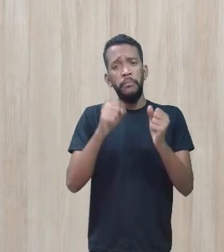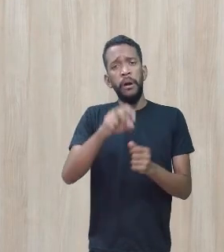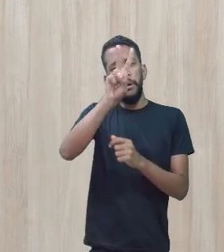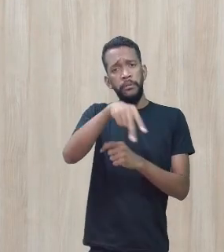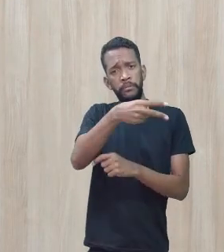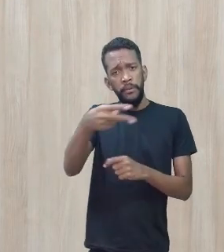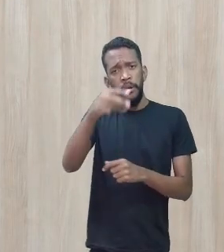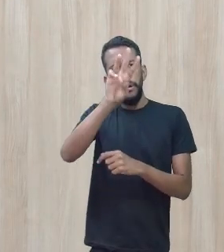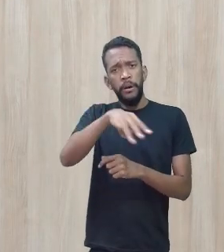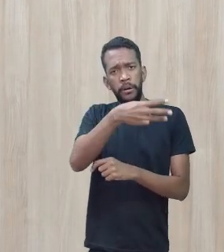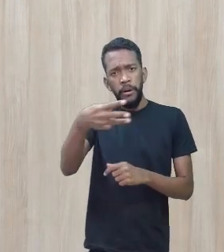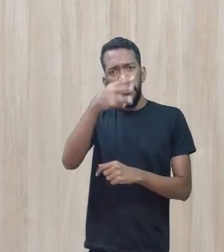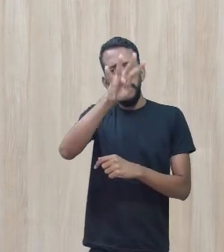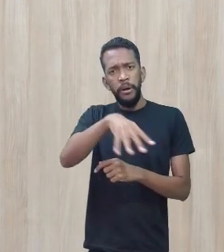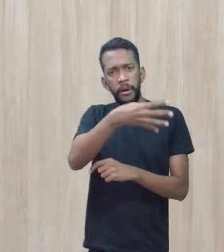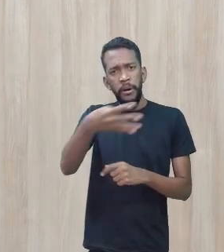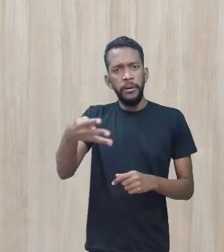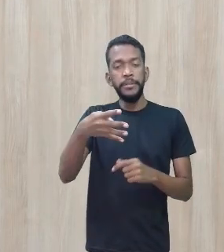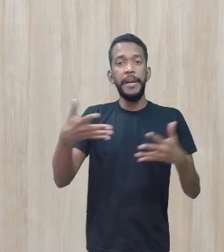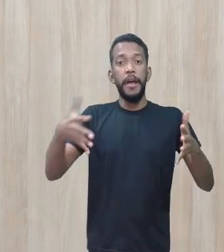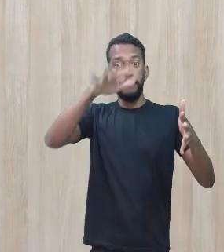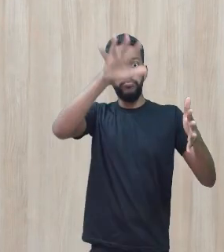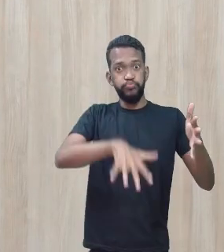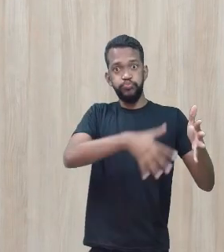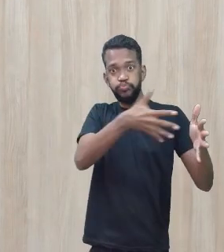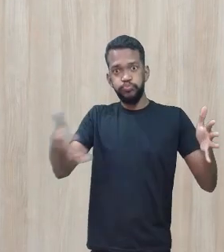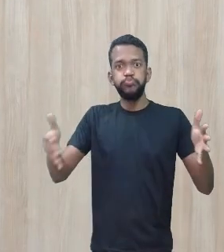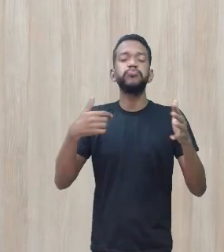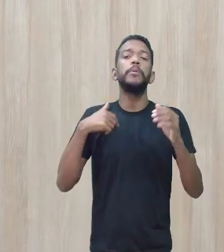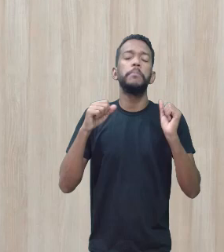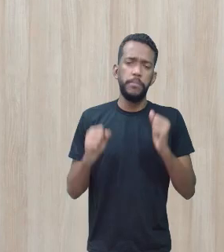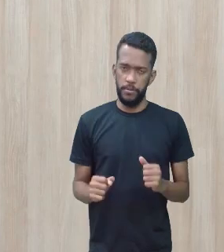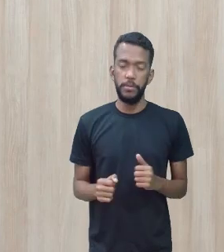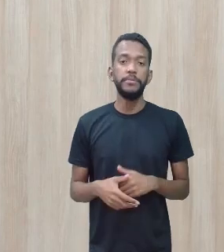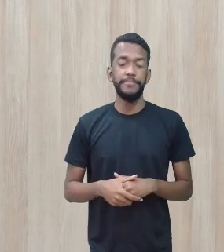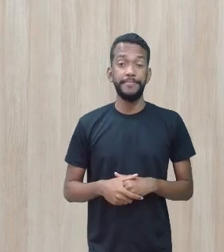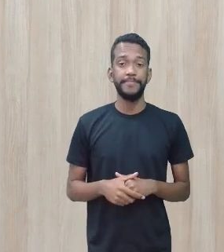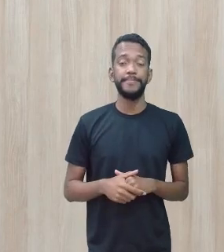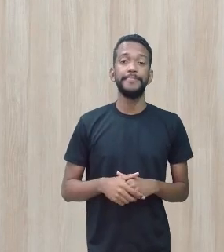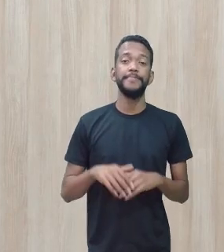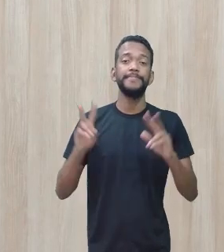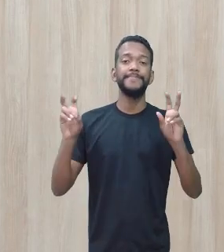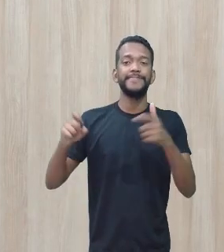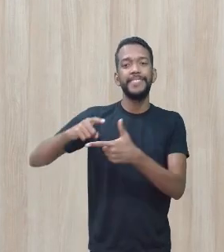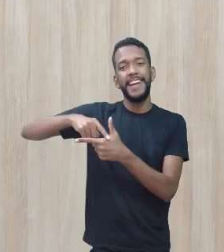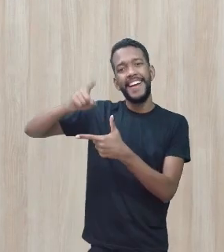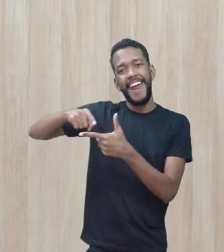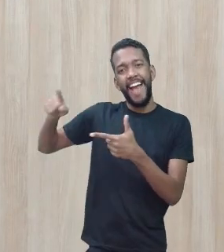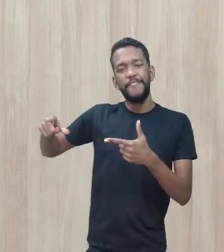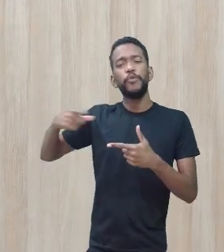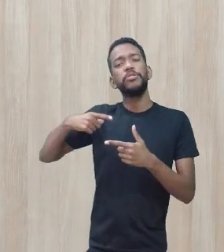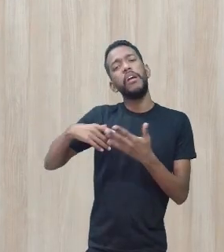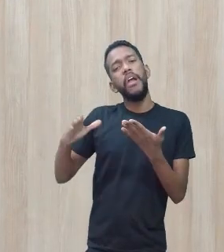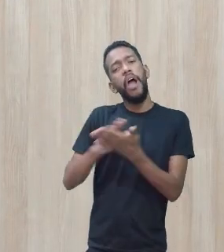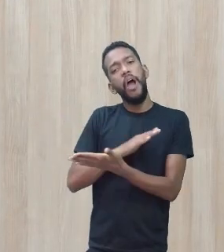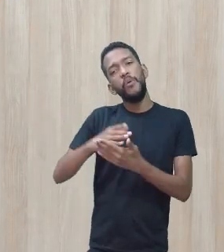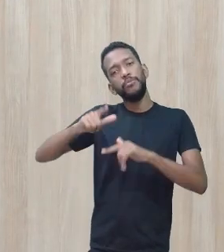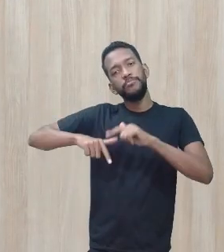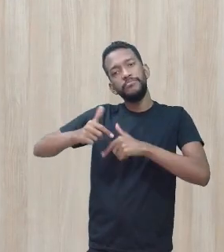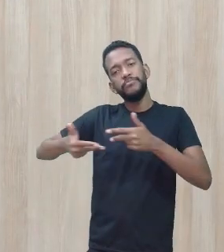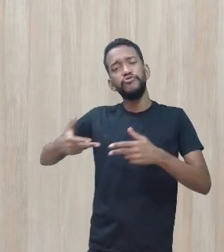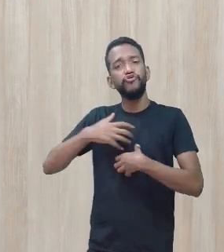tabelas, né? Nesse momento, a gente viu só essas 2. E no caso dos gráficos, a gente tem alguns recursos,